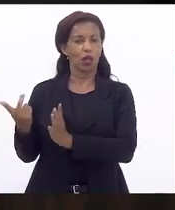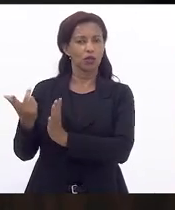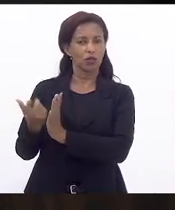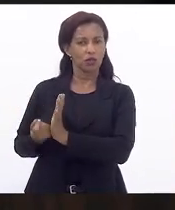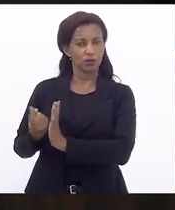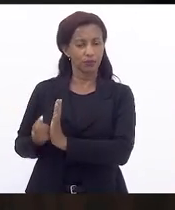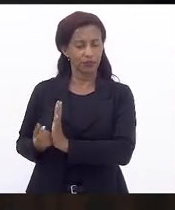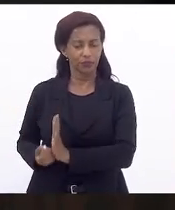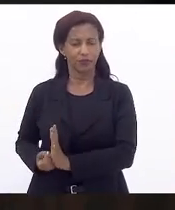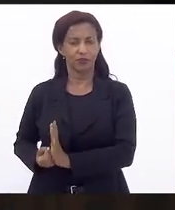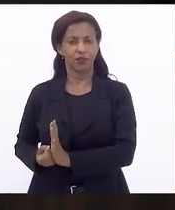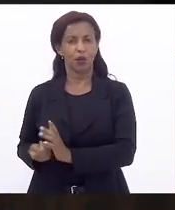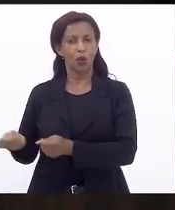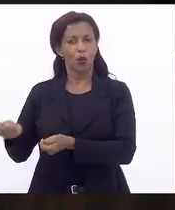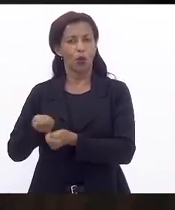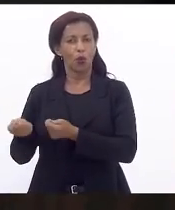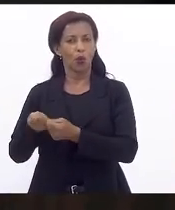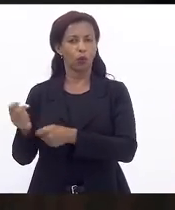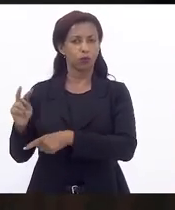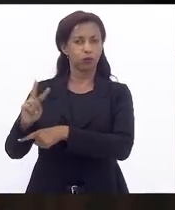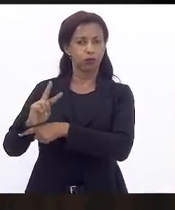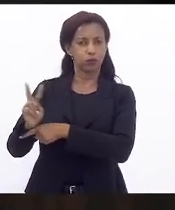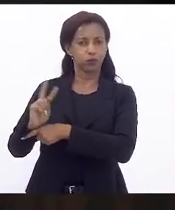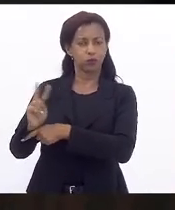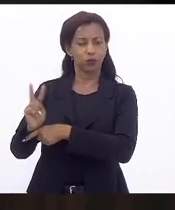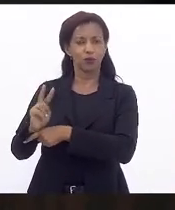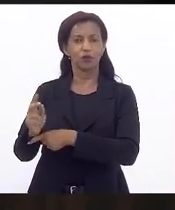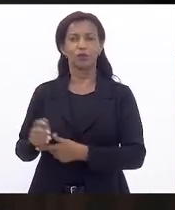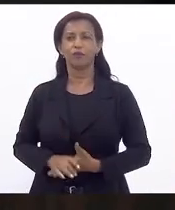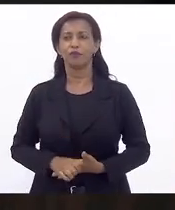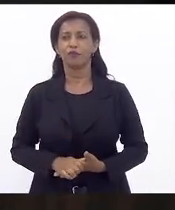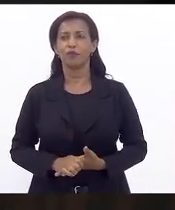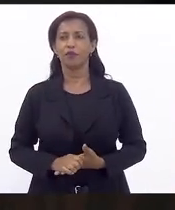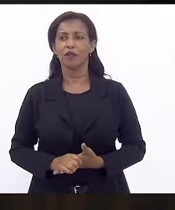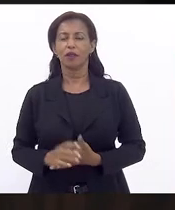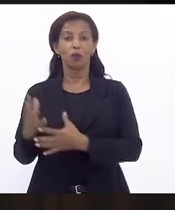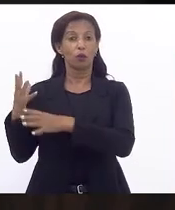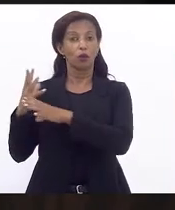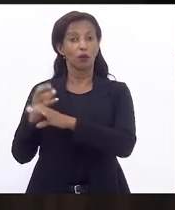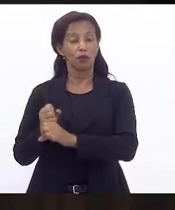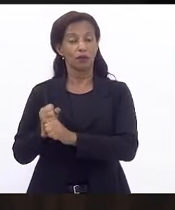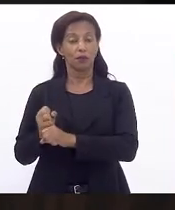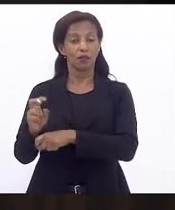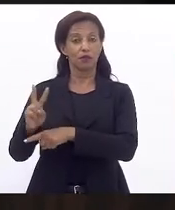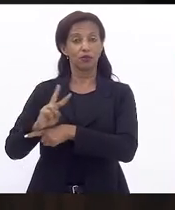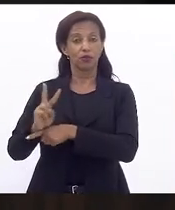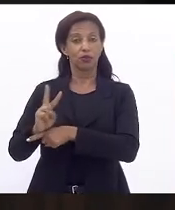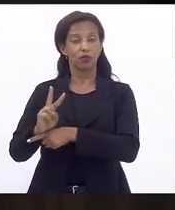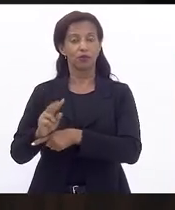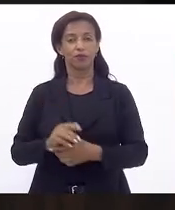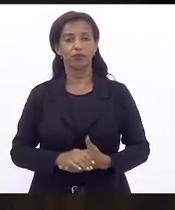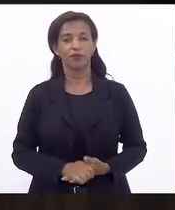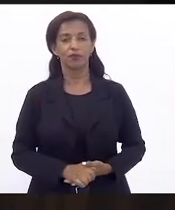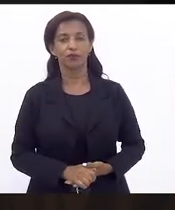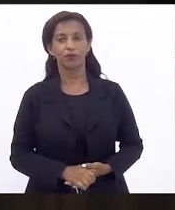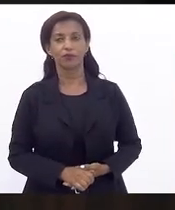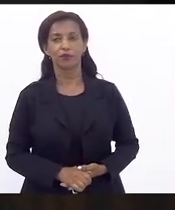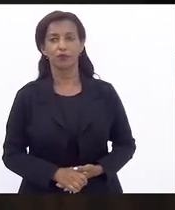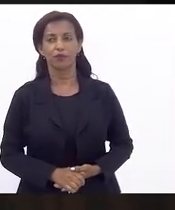controle e arregadação estadual, de fiscalização dos tributos estaduais e de orçamento, fiscalização financeira e controle.